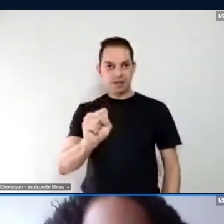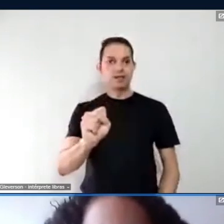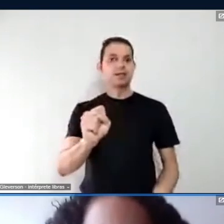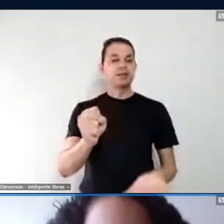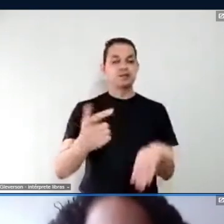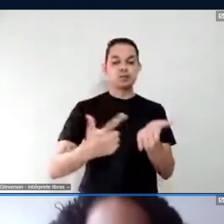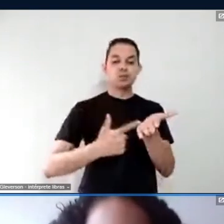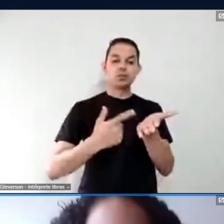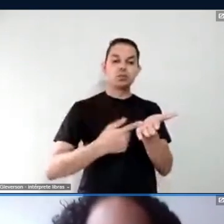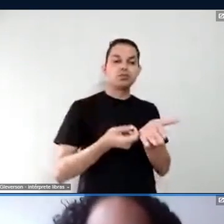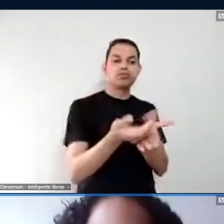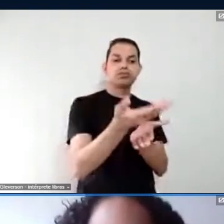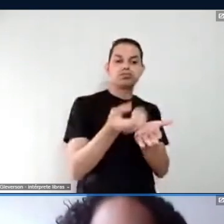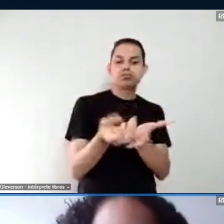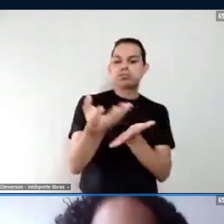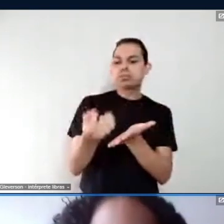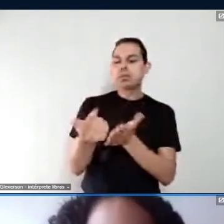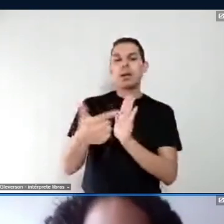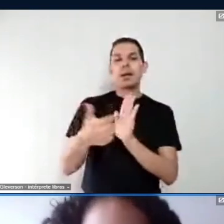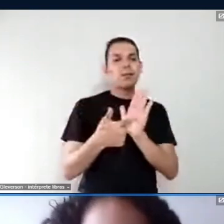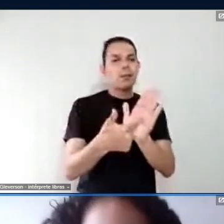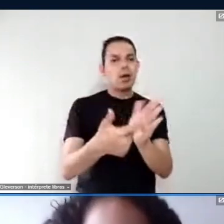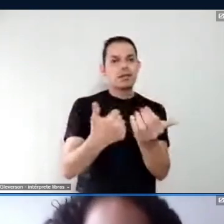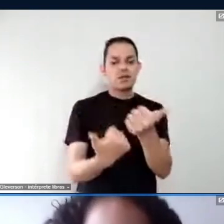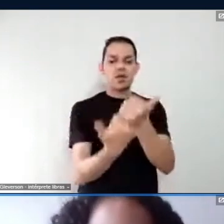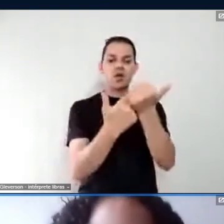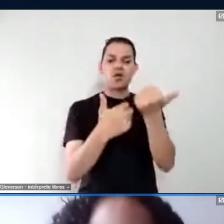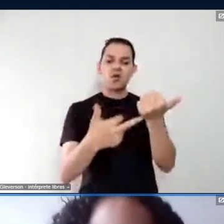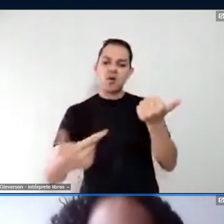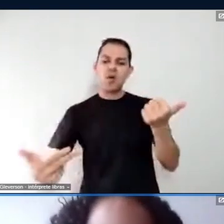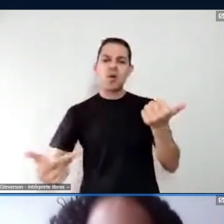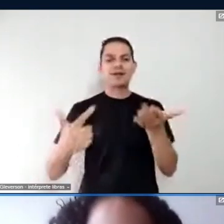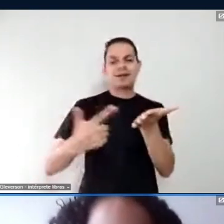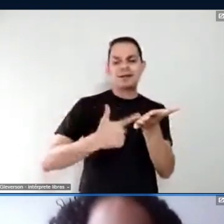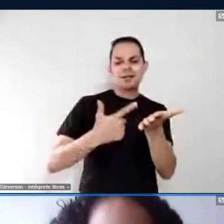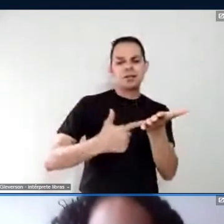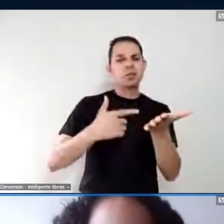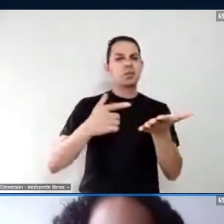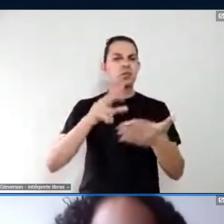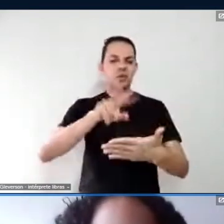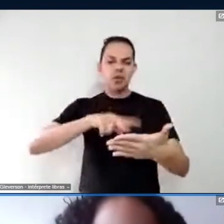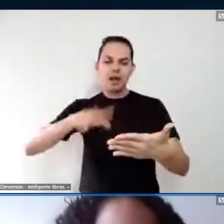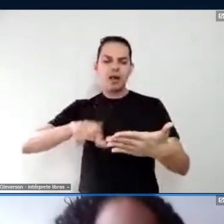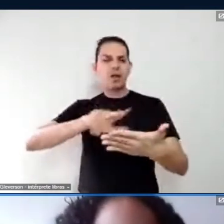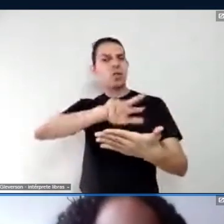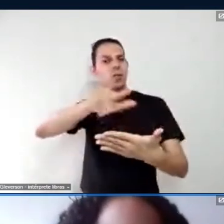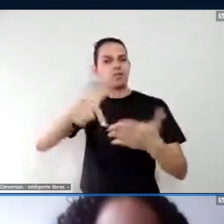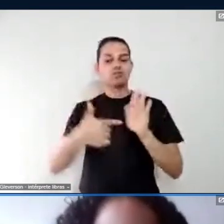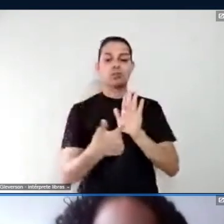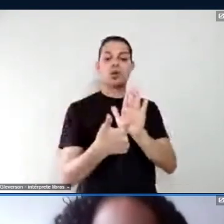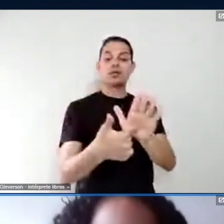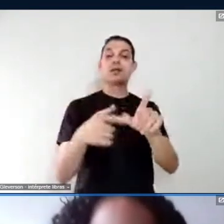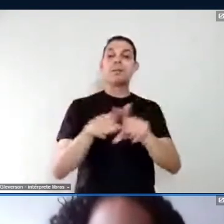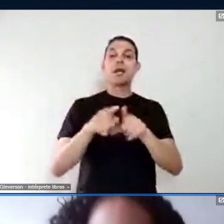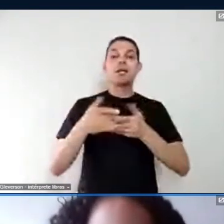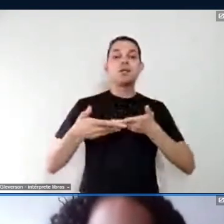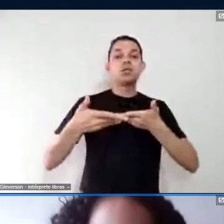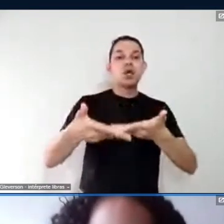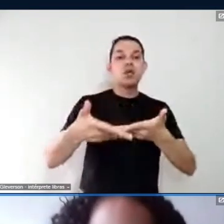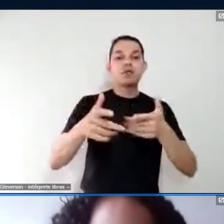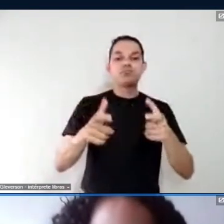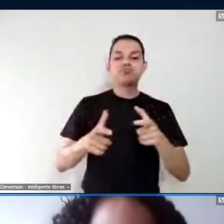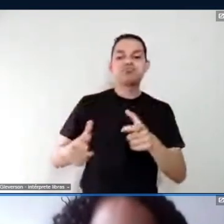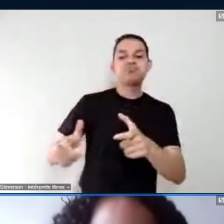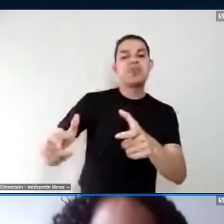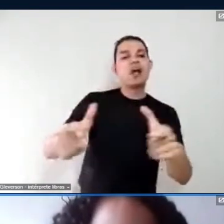mostram outros aportes, outras leituras que nos convidam a visitar outros espaços que